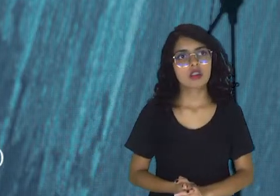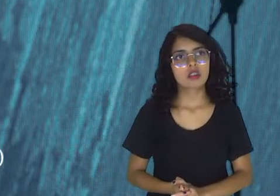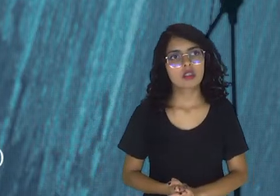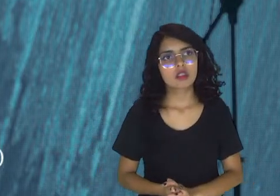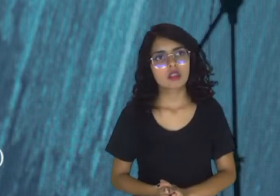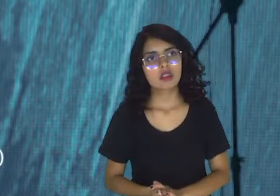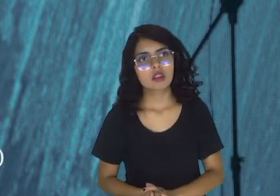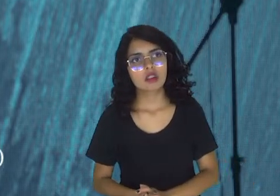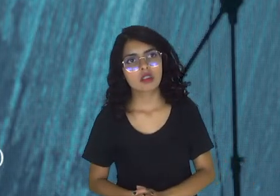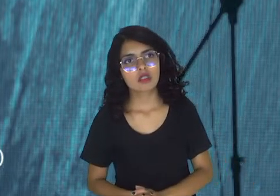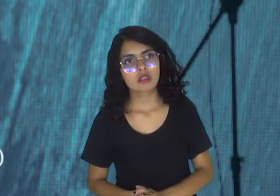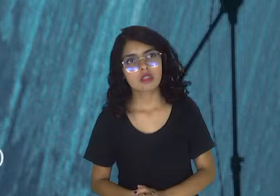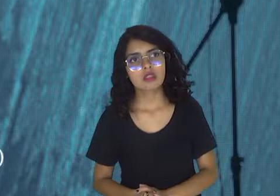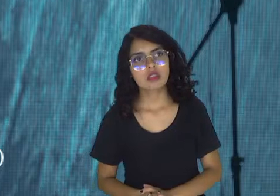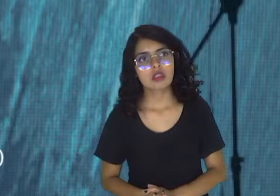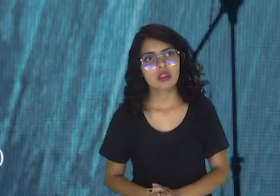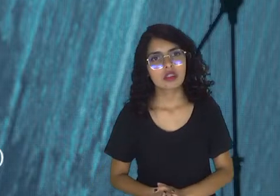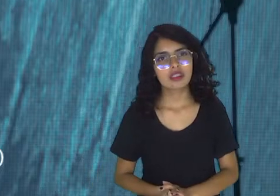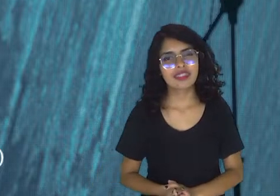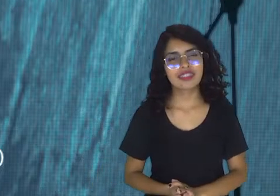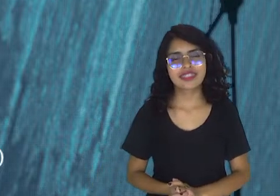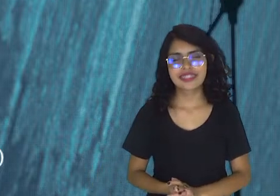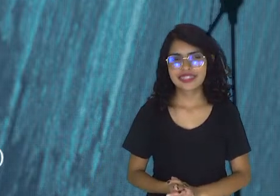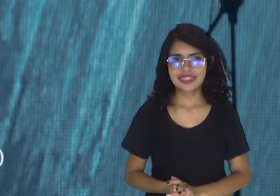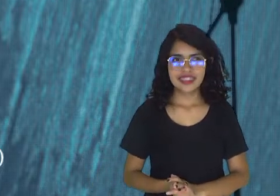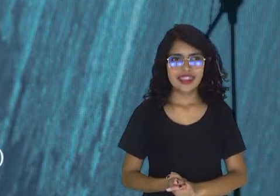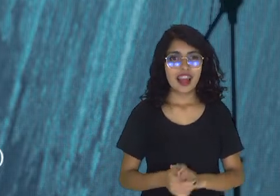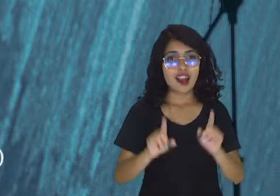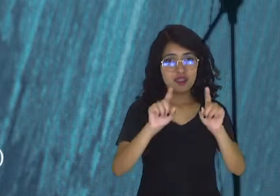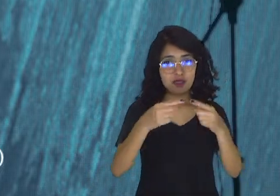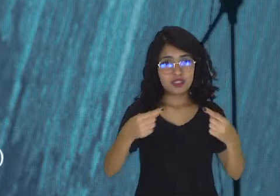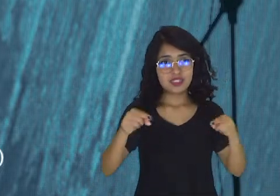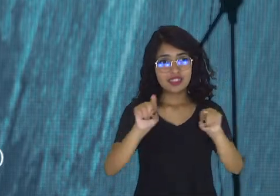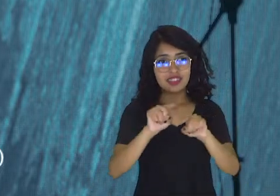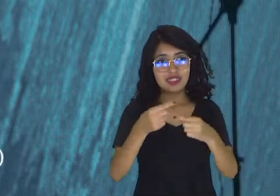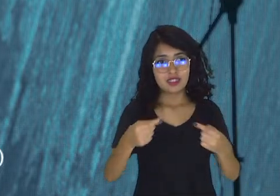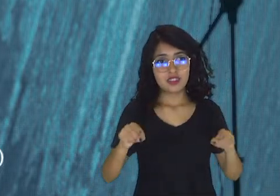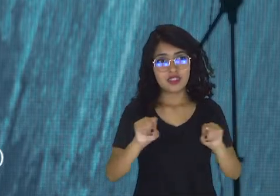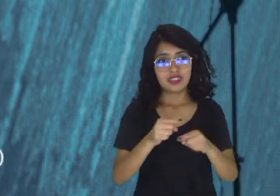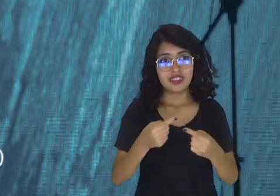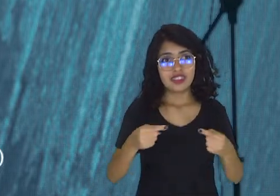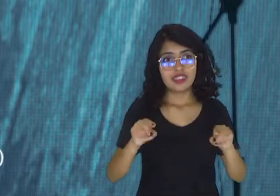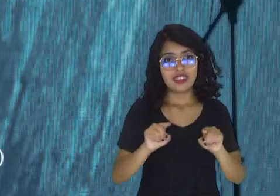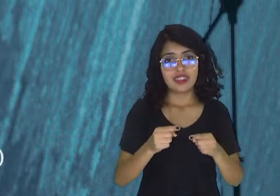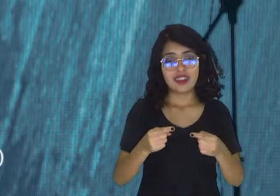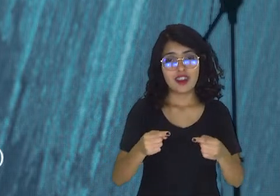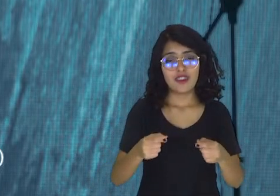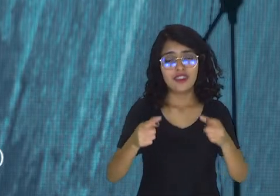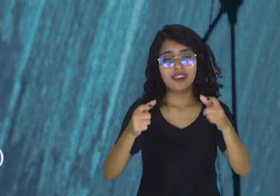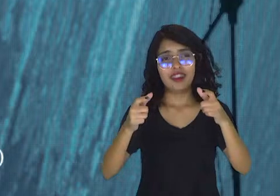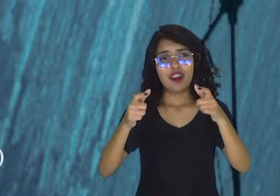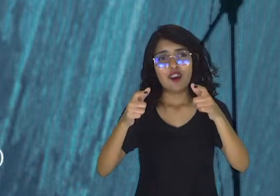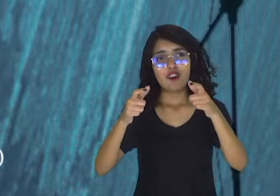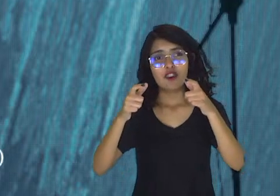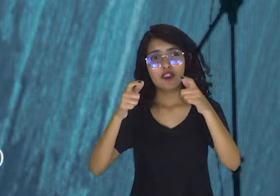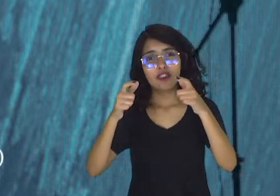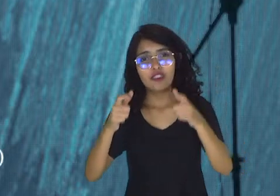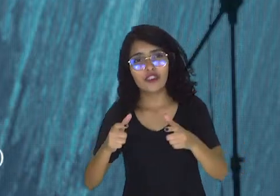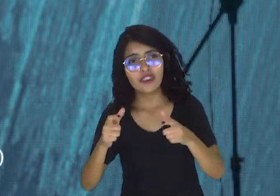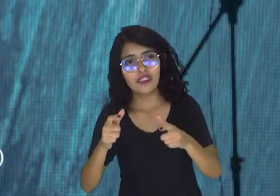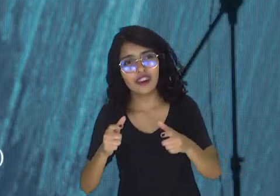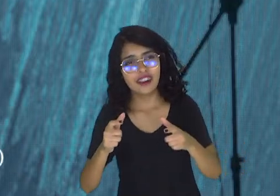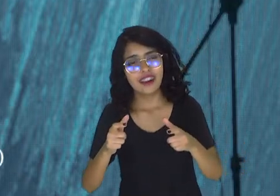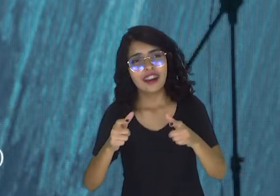a vaca vai, o boi vai atrás. Aonde a vaca vai. Tem um